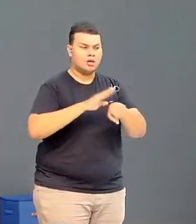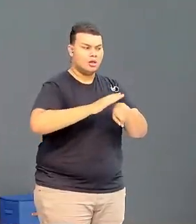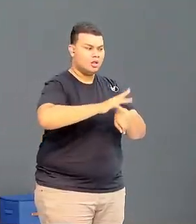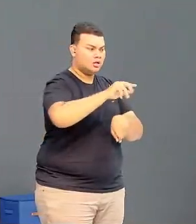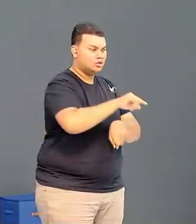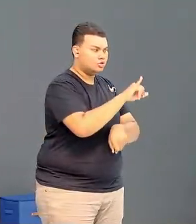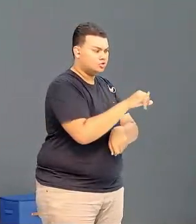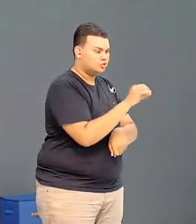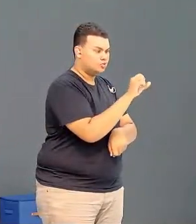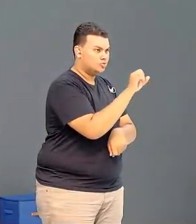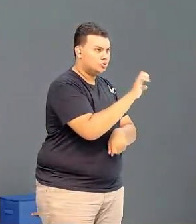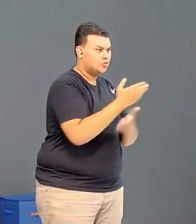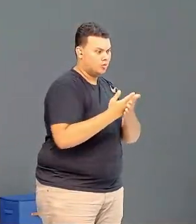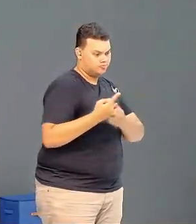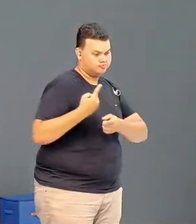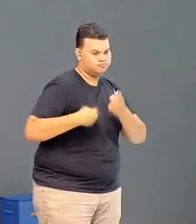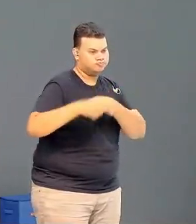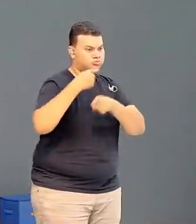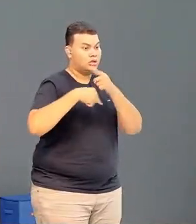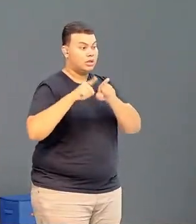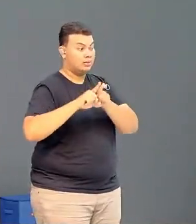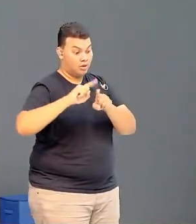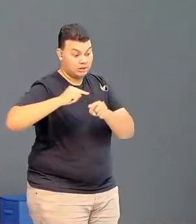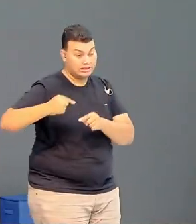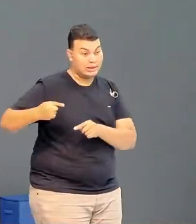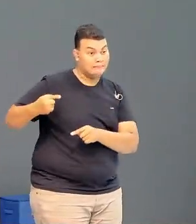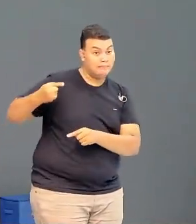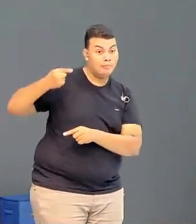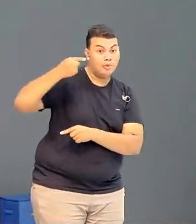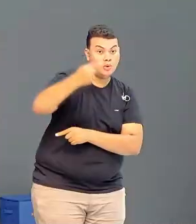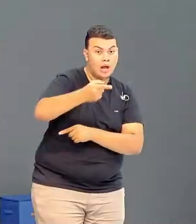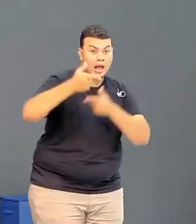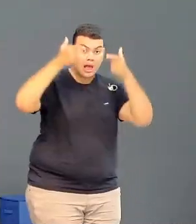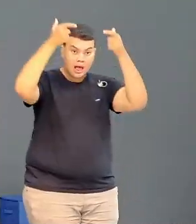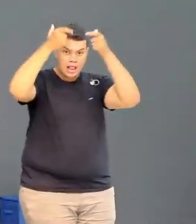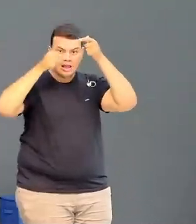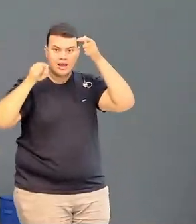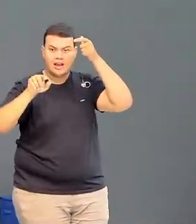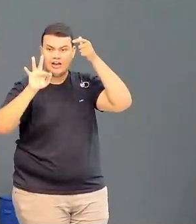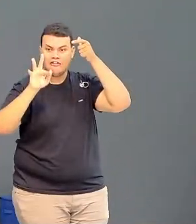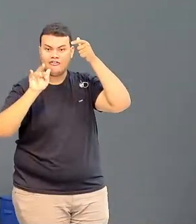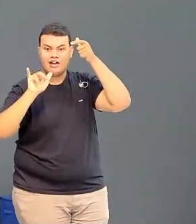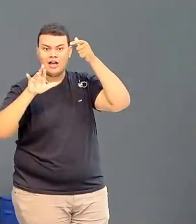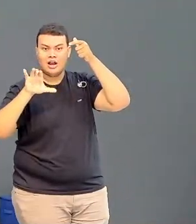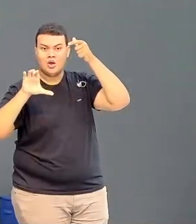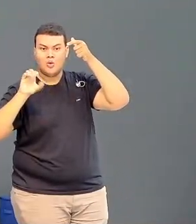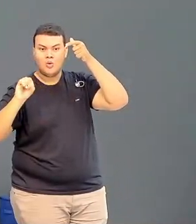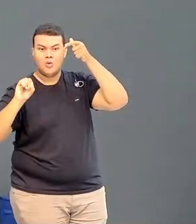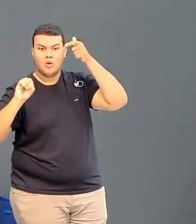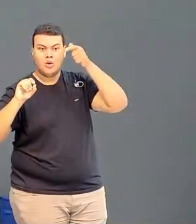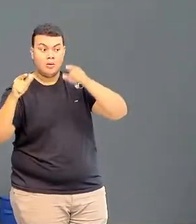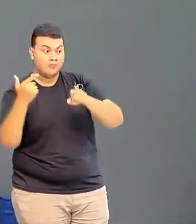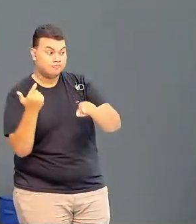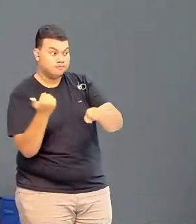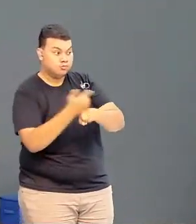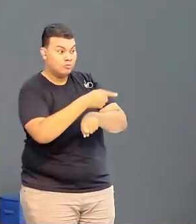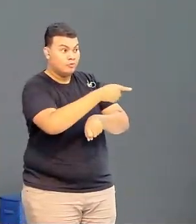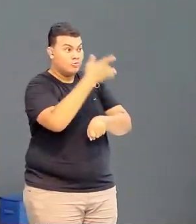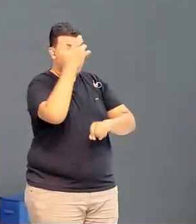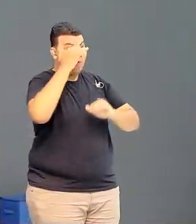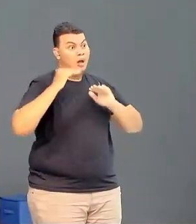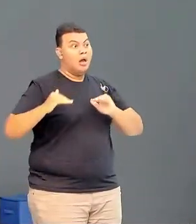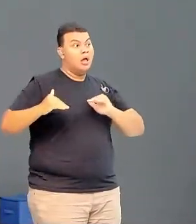o Egito prosperou muito, e ele se tornou, depois do rei Faraó, o homem mais poderoso daquela